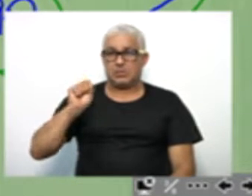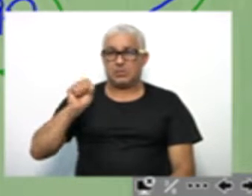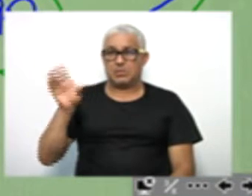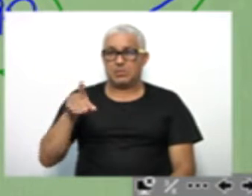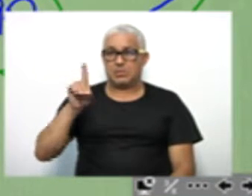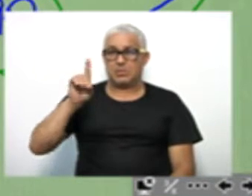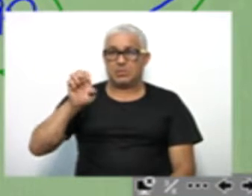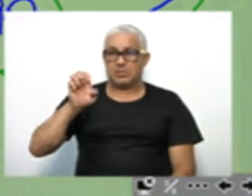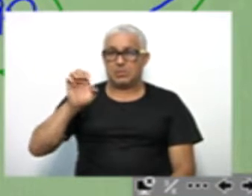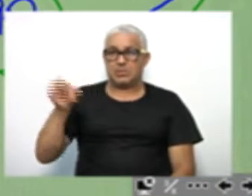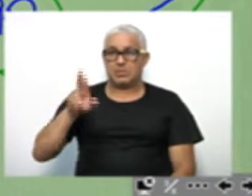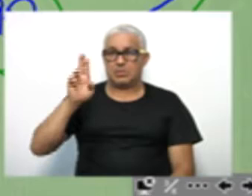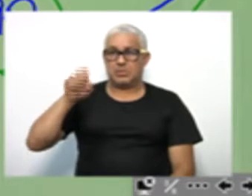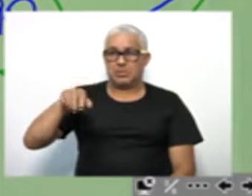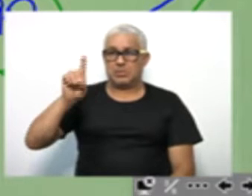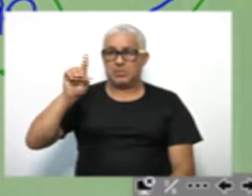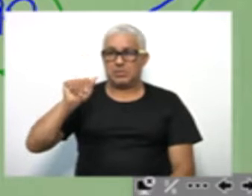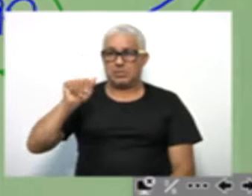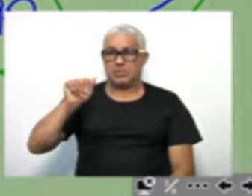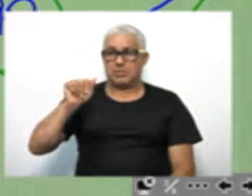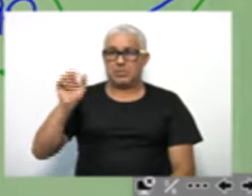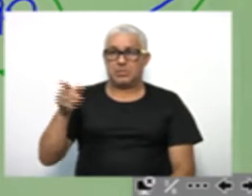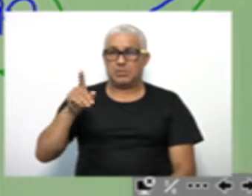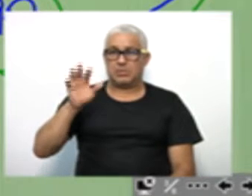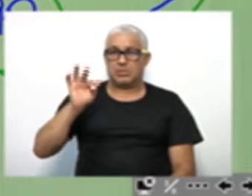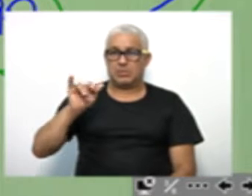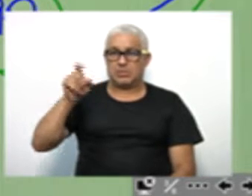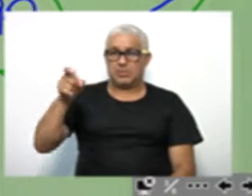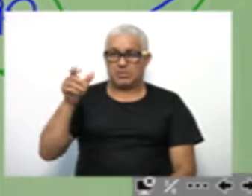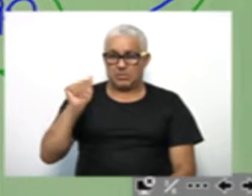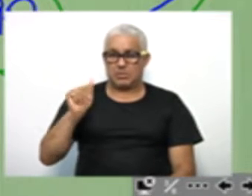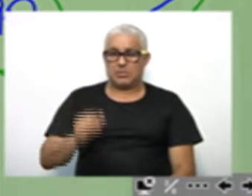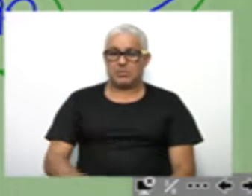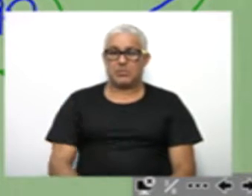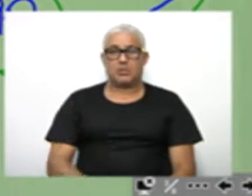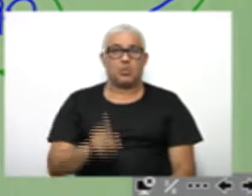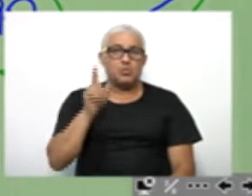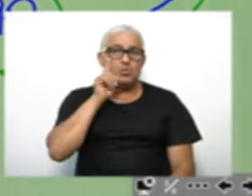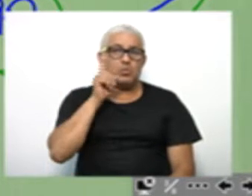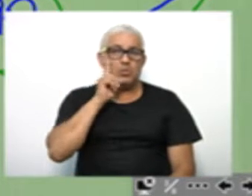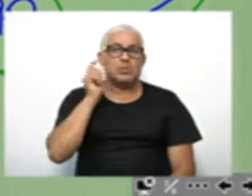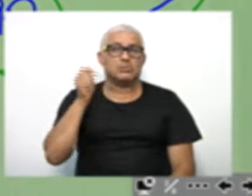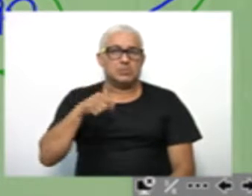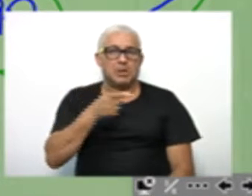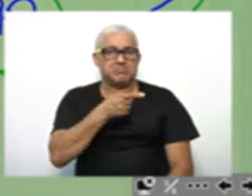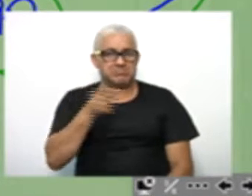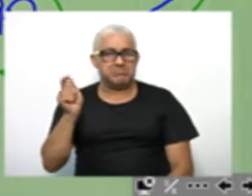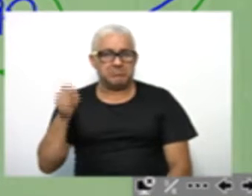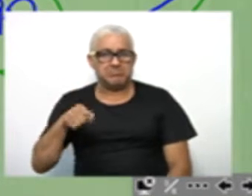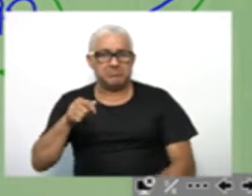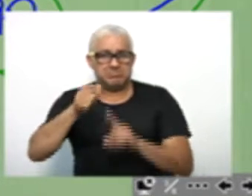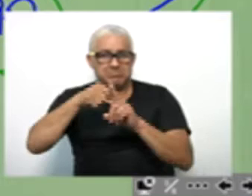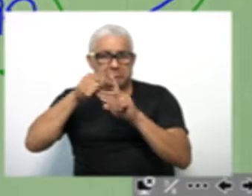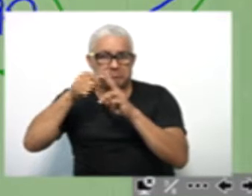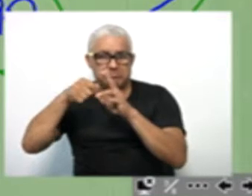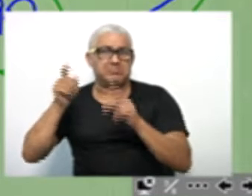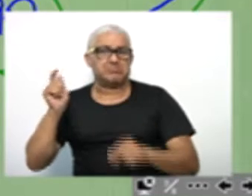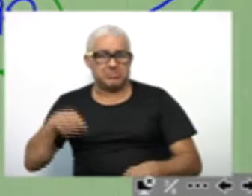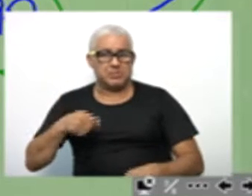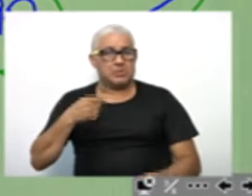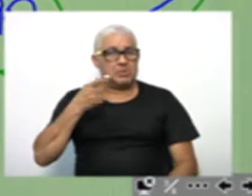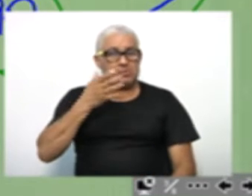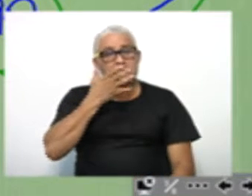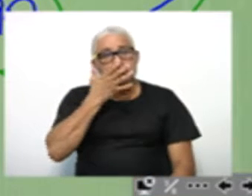fundos onde tem liquidez diárias também, você consegue acompanhar diariamente, semanalmente, mensalmente.